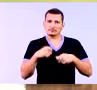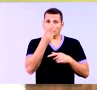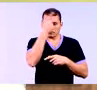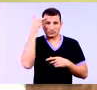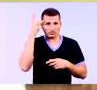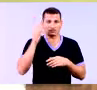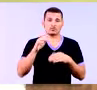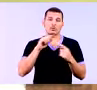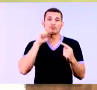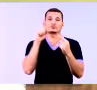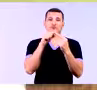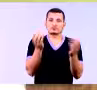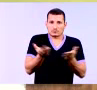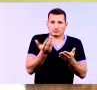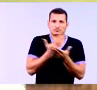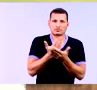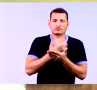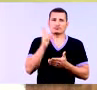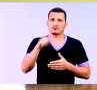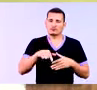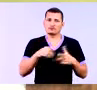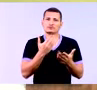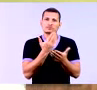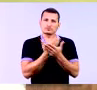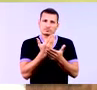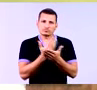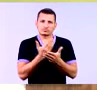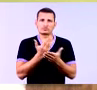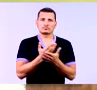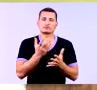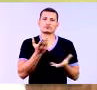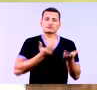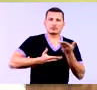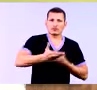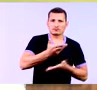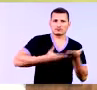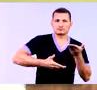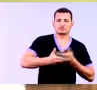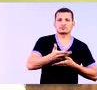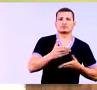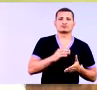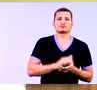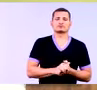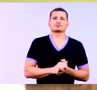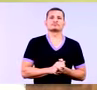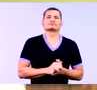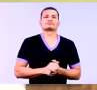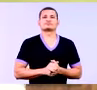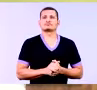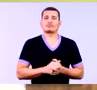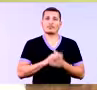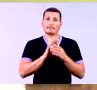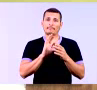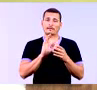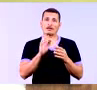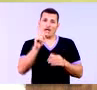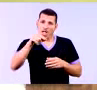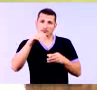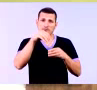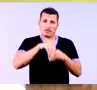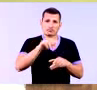o objetivo da nossa aula hoje é justamente trabalhar em cima da interatividade, que é justamente propor dentro da nossa página